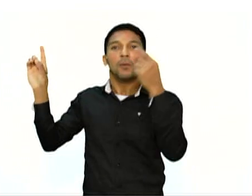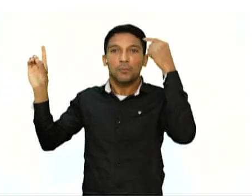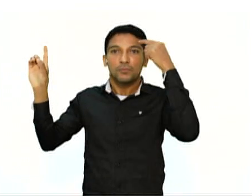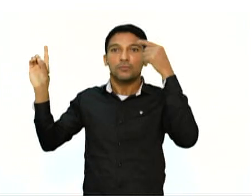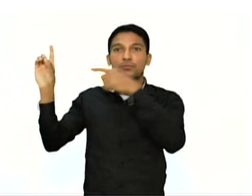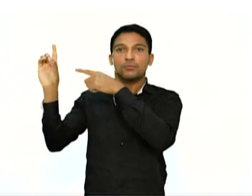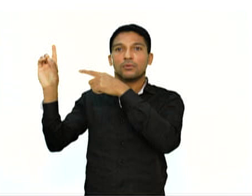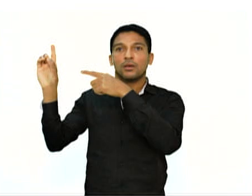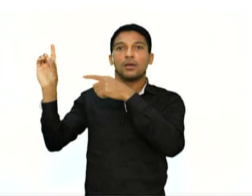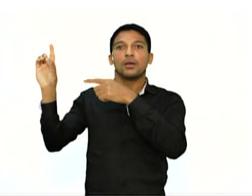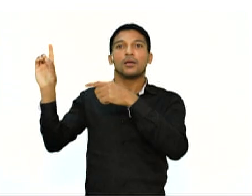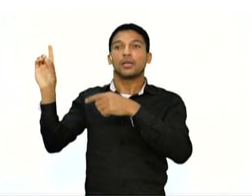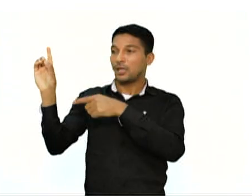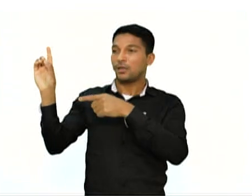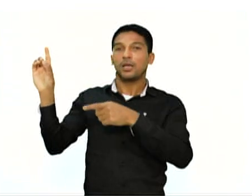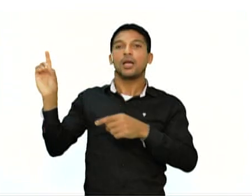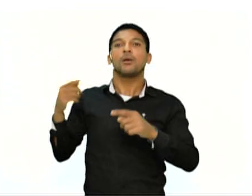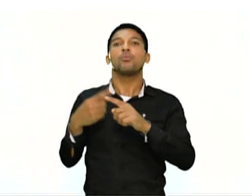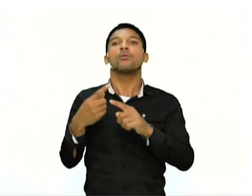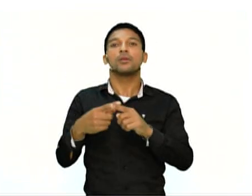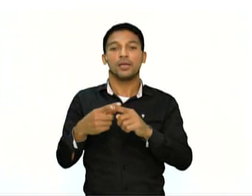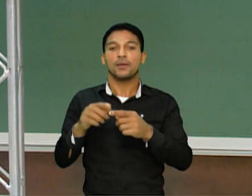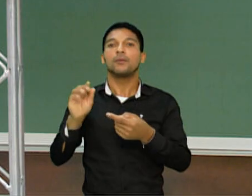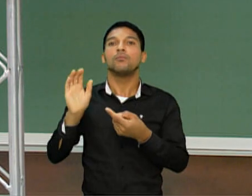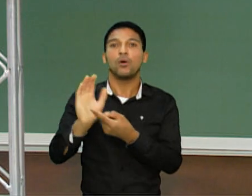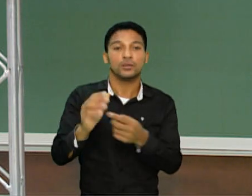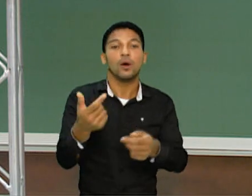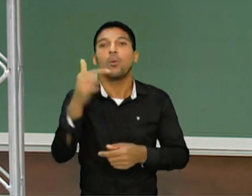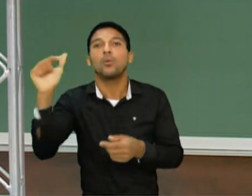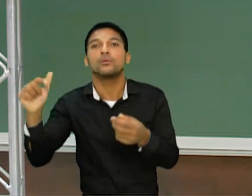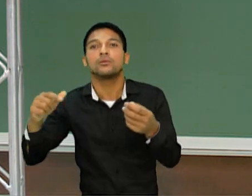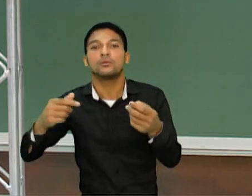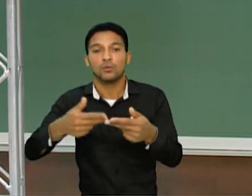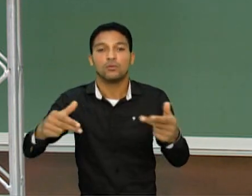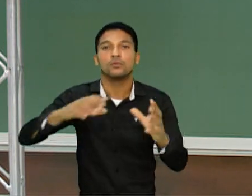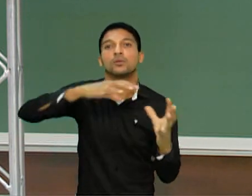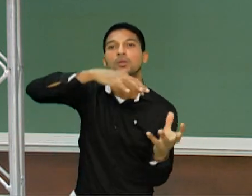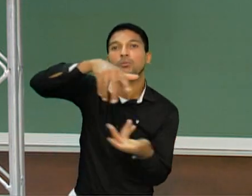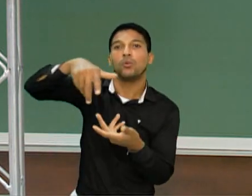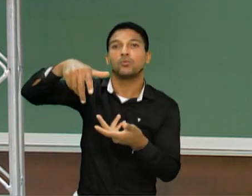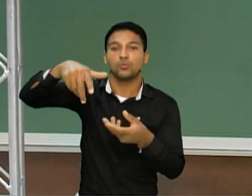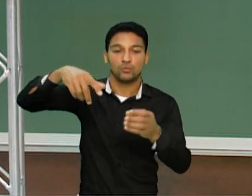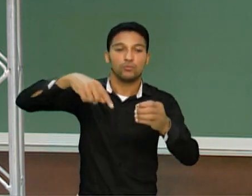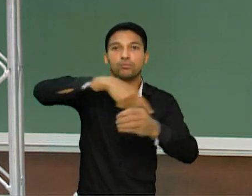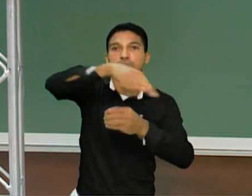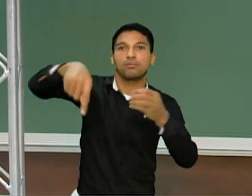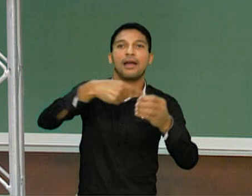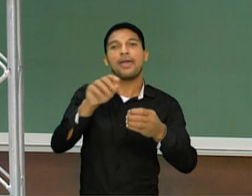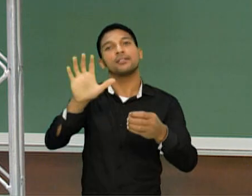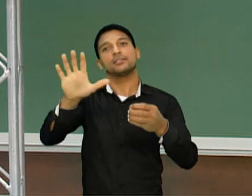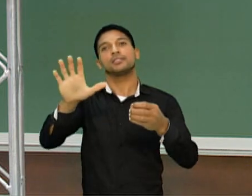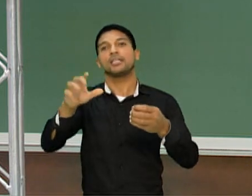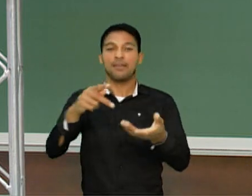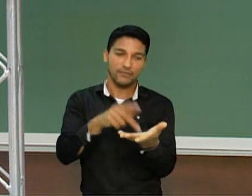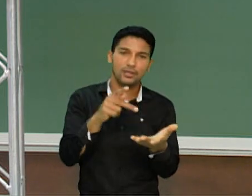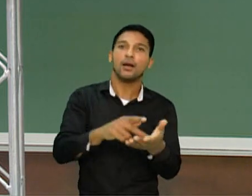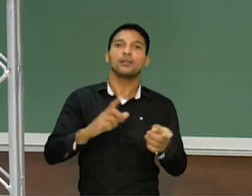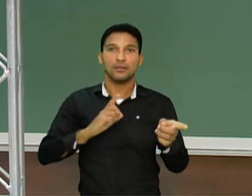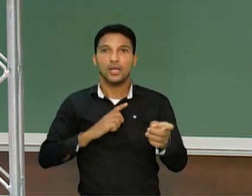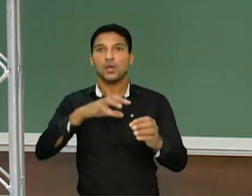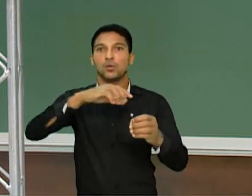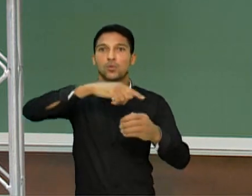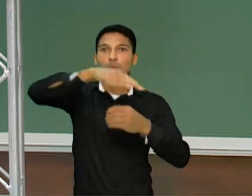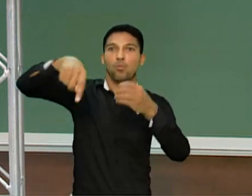a prova ontológica de Deus é que nos garante que as outras coisas são de fato do jeito que são, e são verdadeiras e são